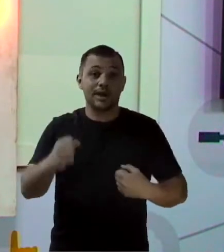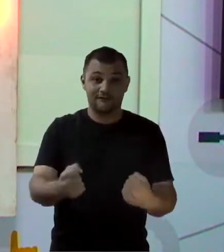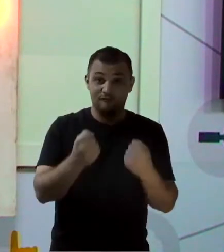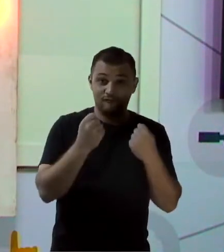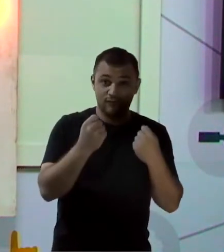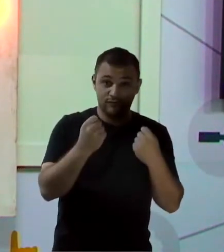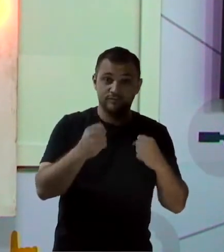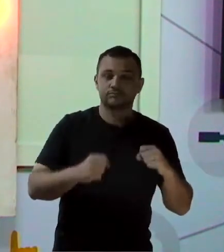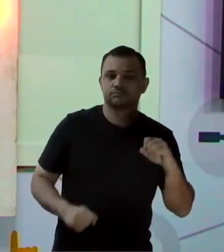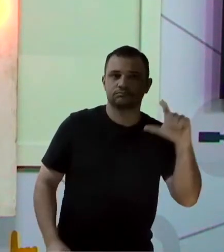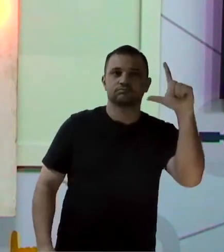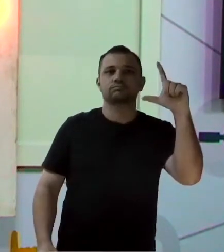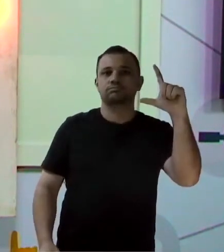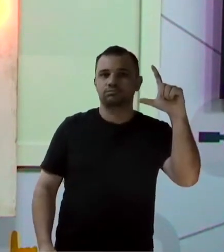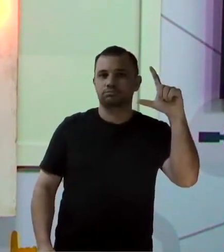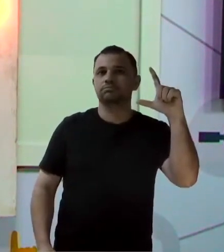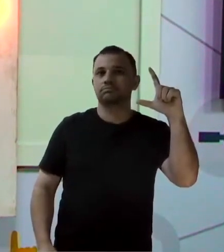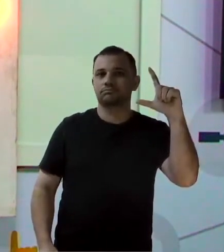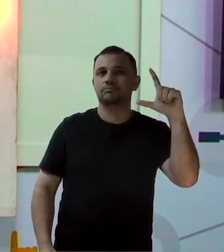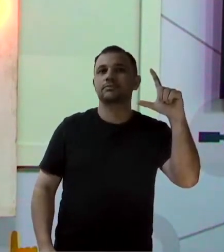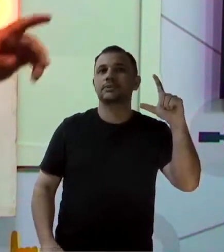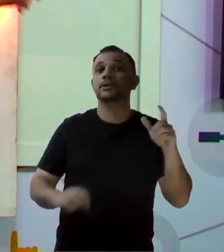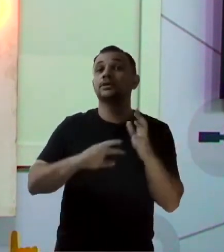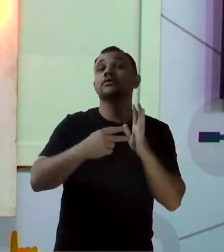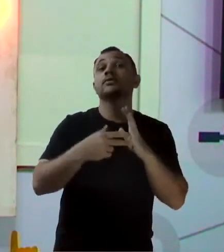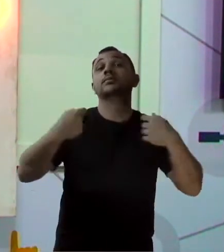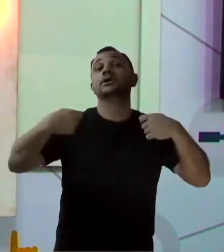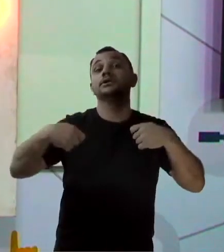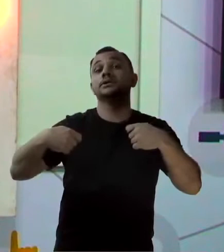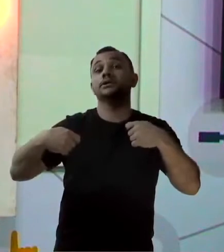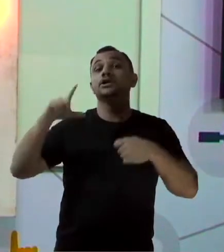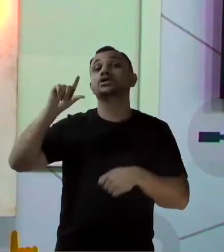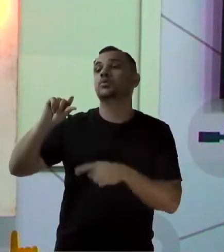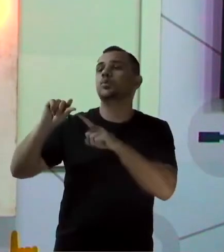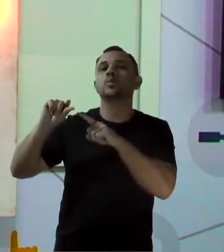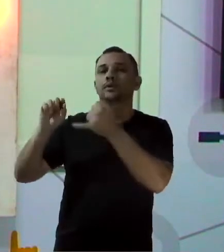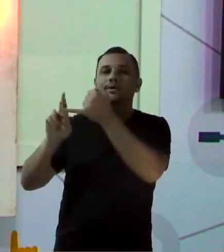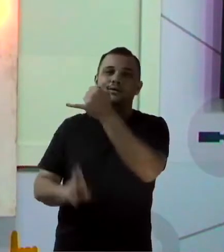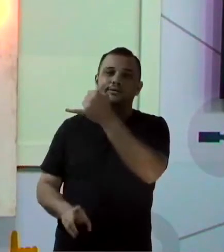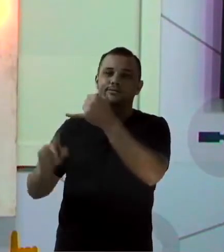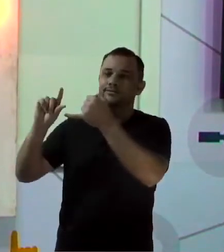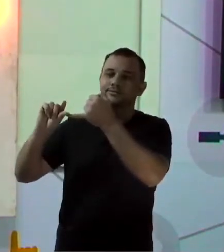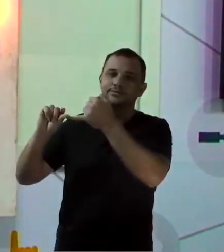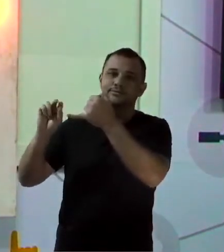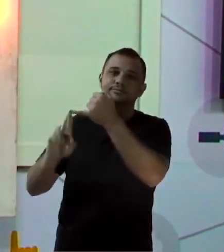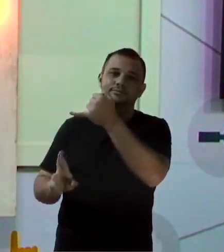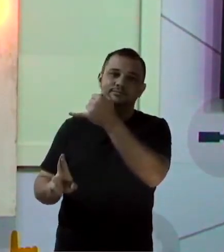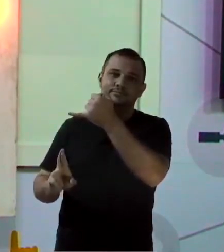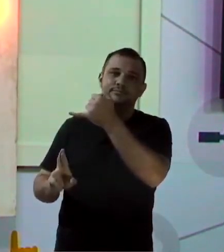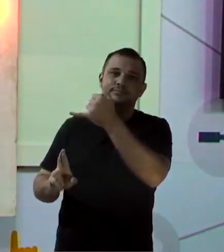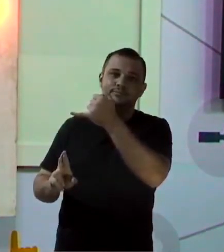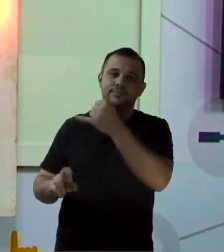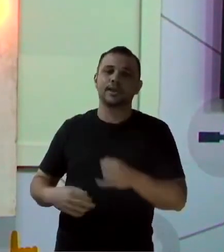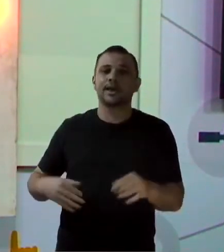Se eu vou aumentar a potência, eu vou ter automaticamente que diminuir quem? A resistência. Essa fórmula, eu coloco ela